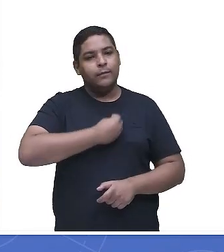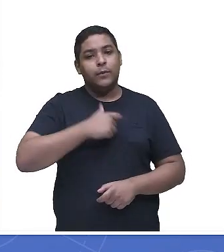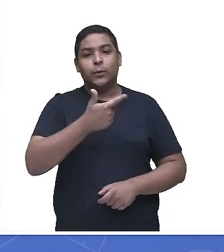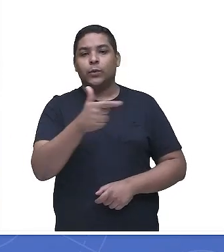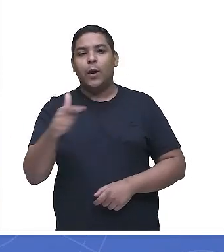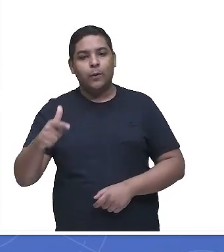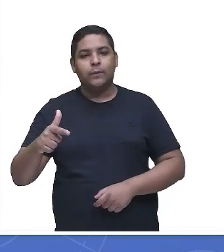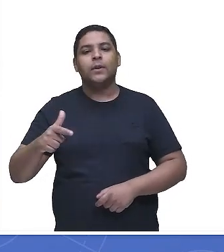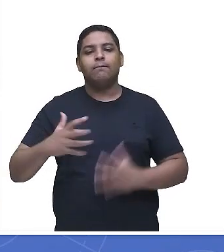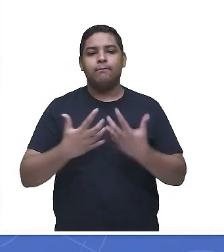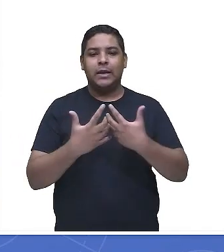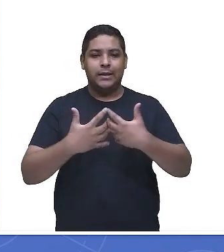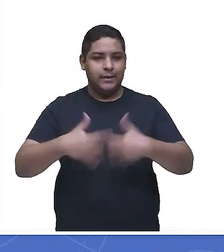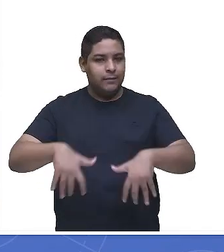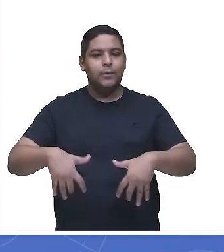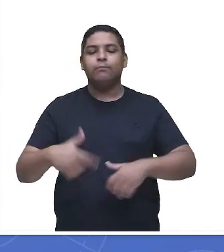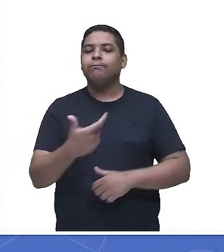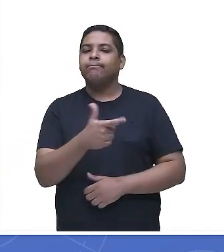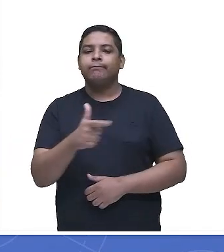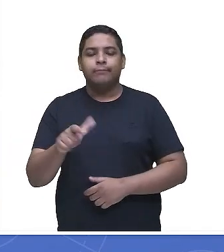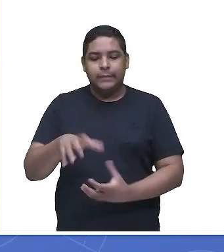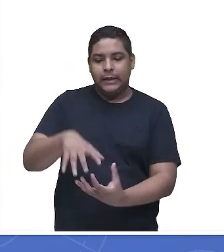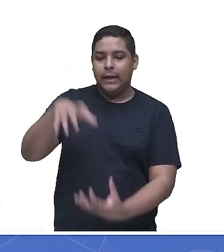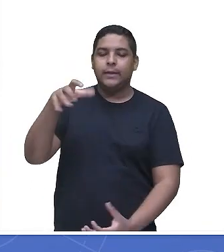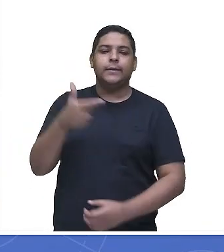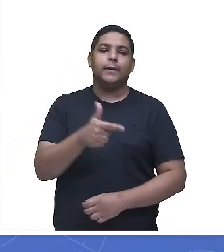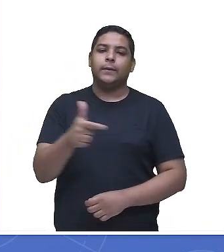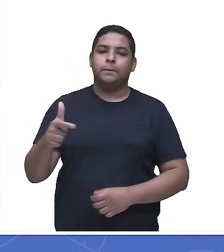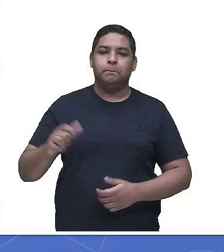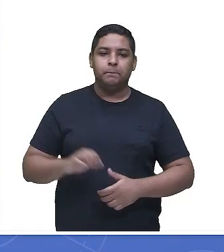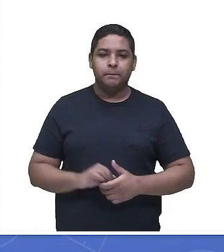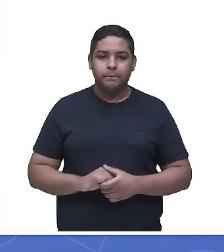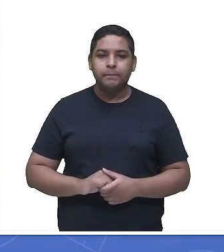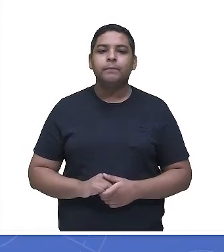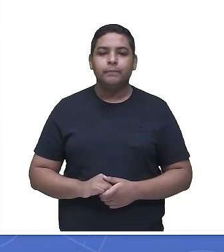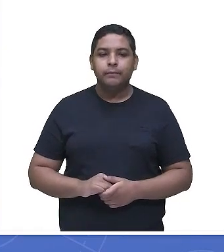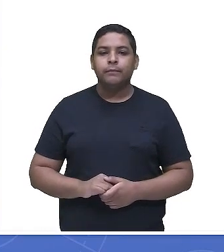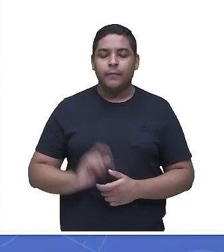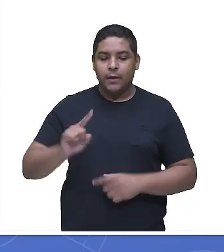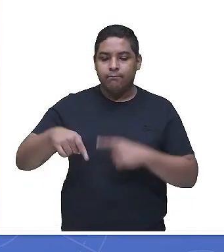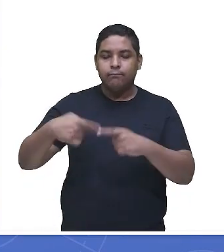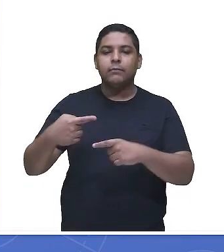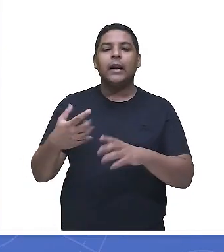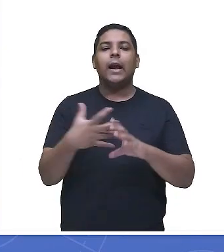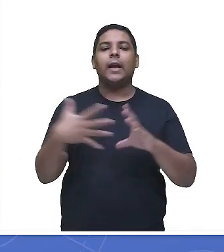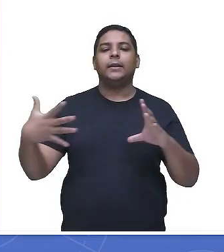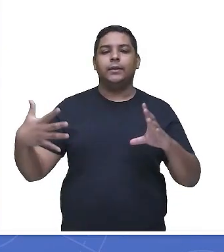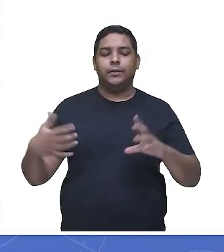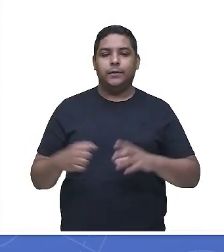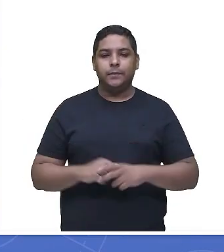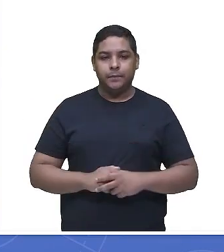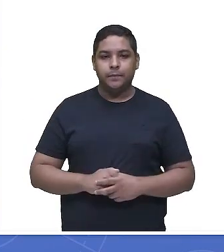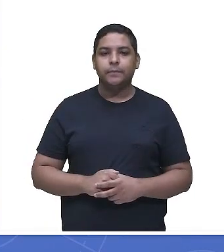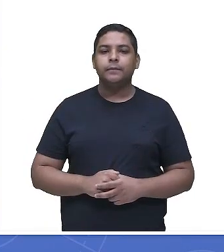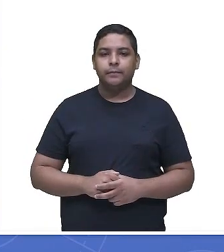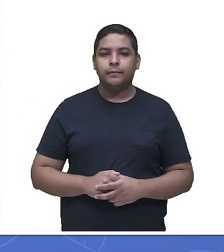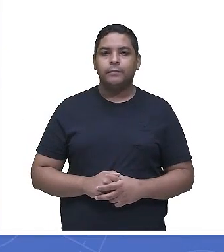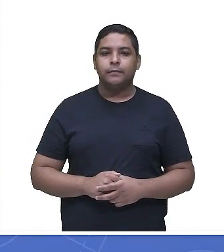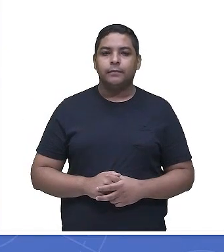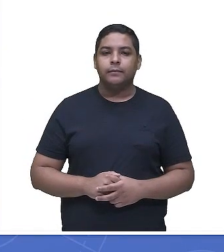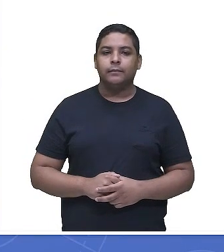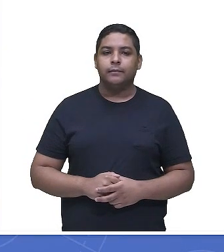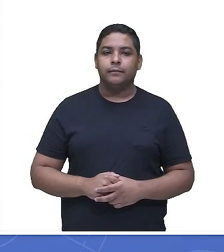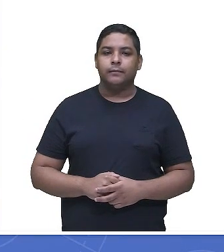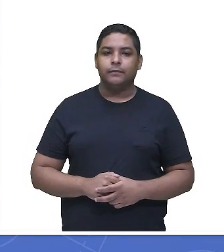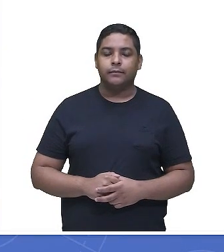não cresce. Beleza? Muito bem, vamos ver mais características dos seres vivos? Gente, os seres vivos,